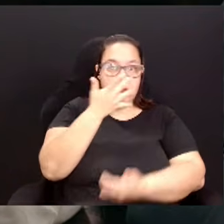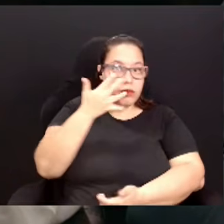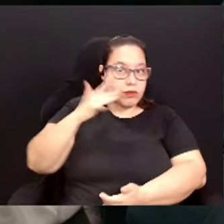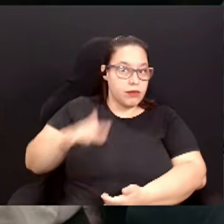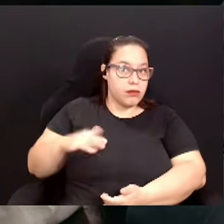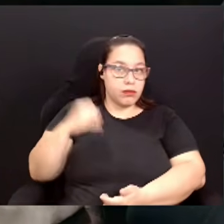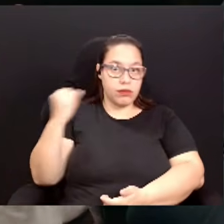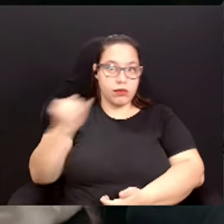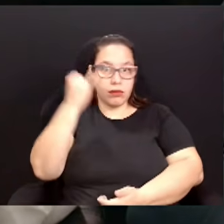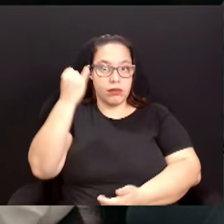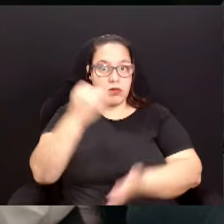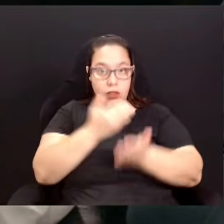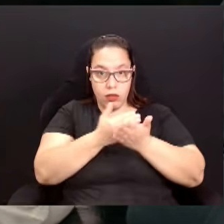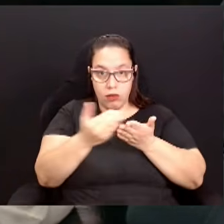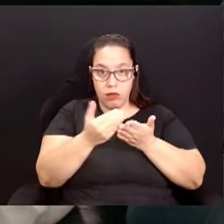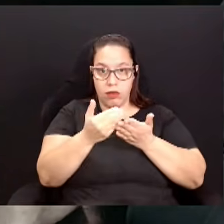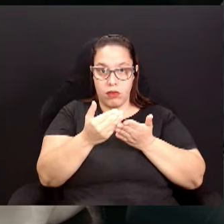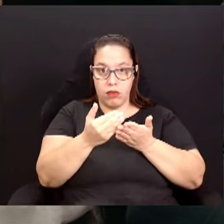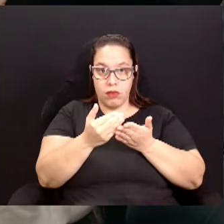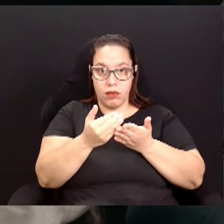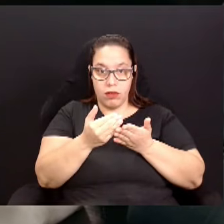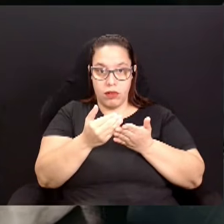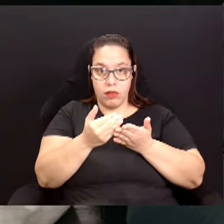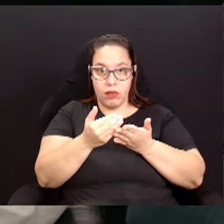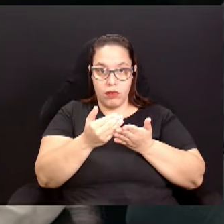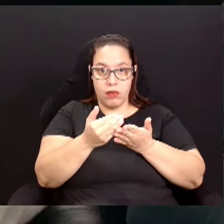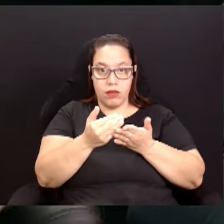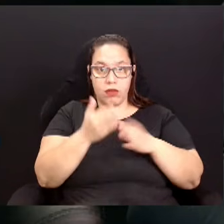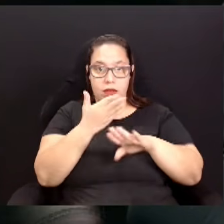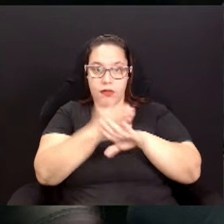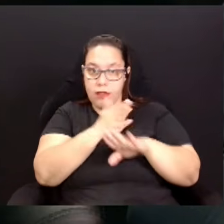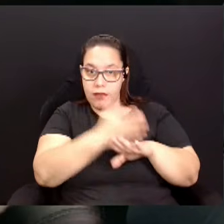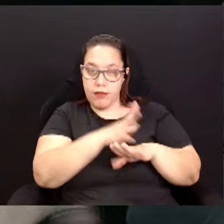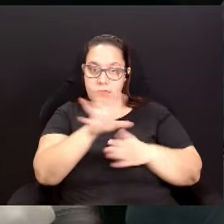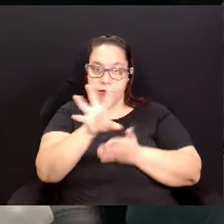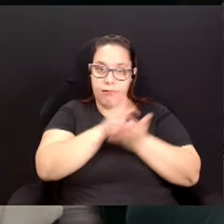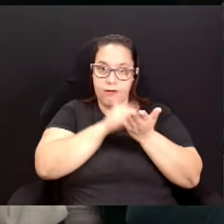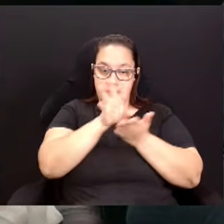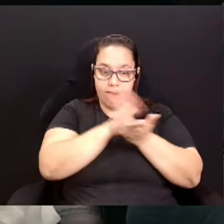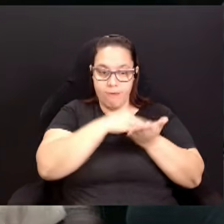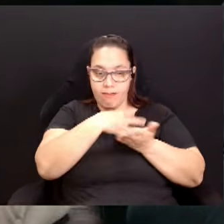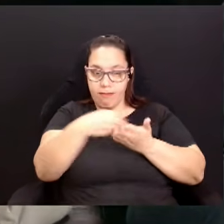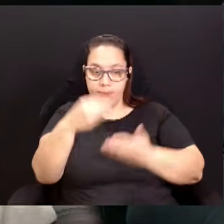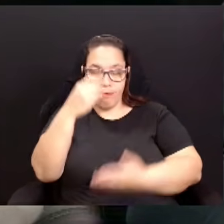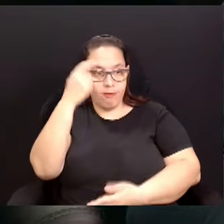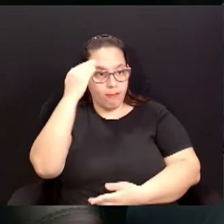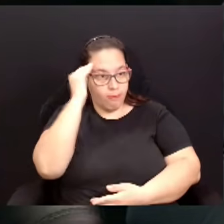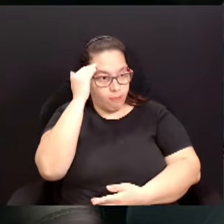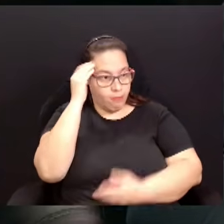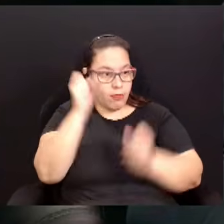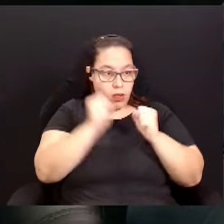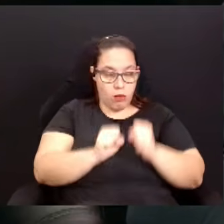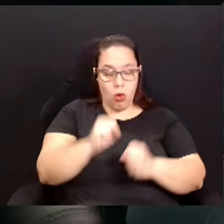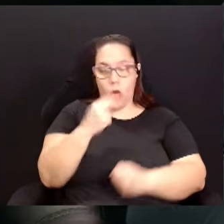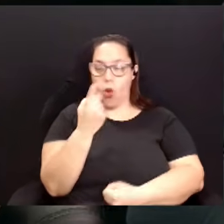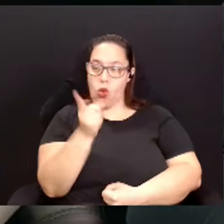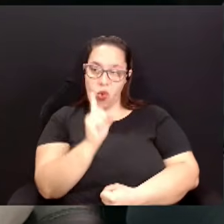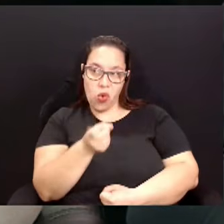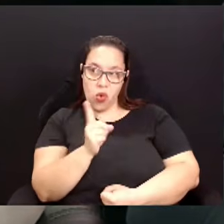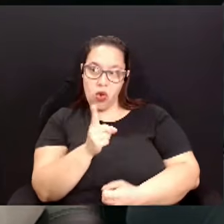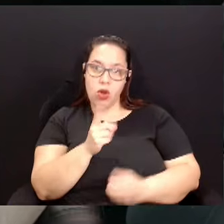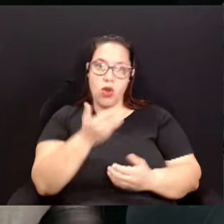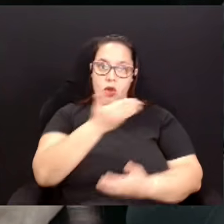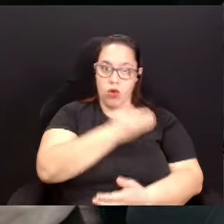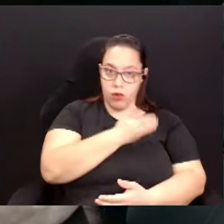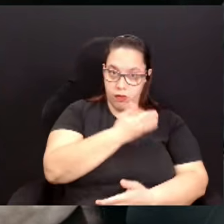ali. Tá? Então ali ele começa a treinar, imitar, aprender que existe o outro, eu posso, eu não posso, agora é a vez do amiguinho, não é a